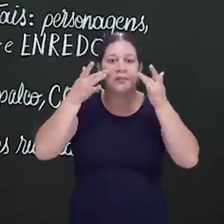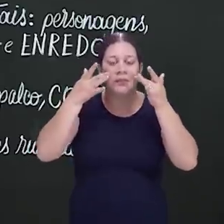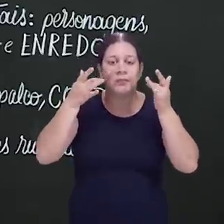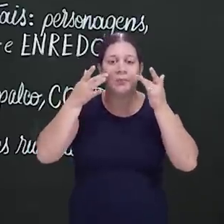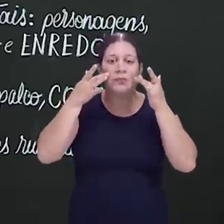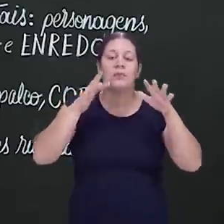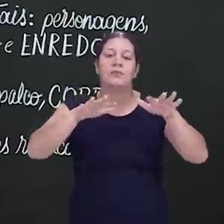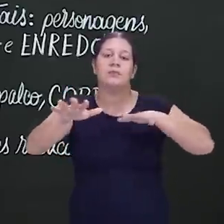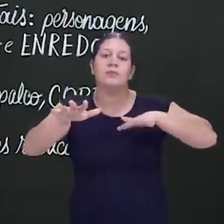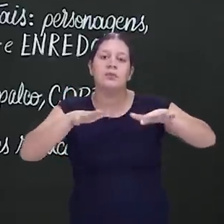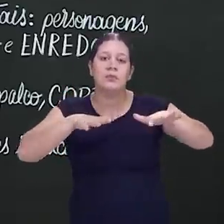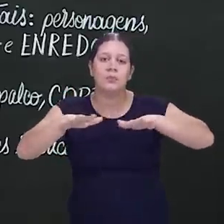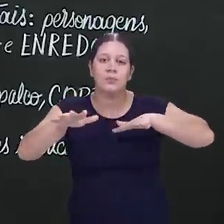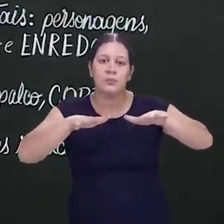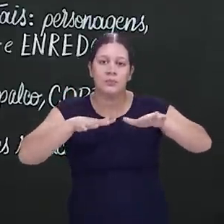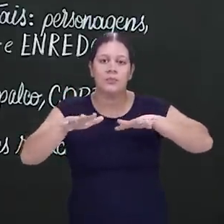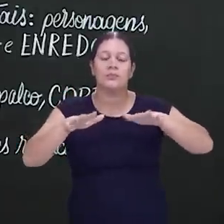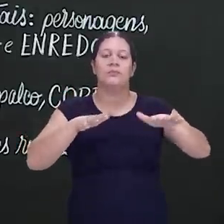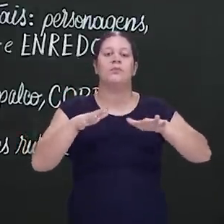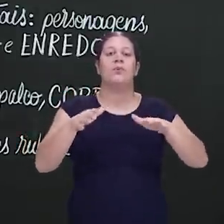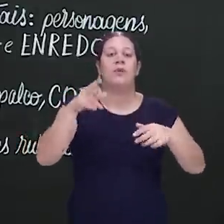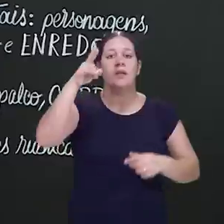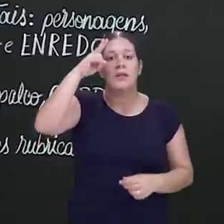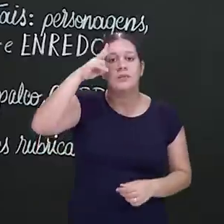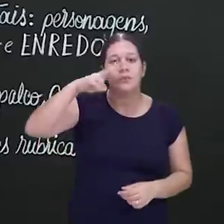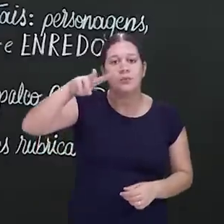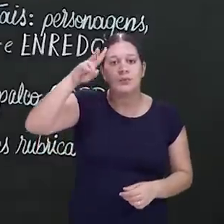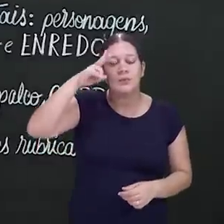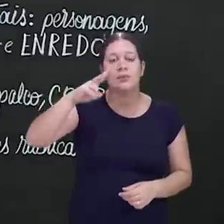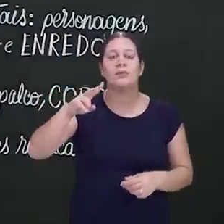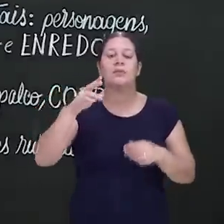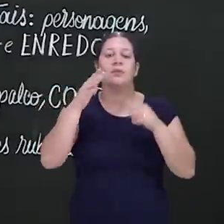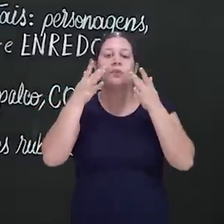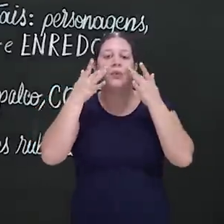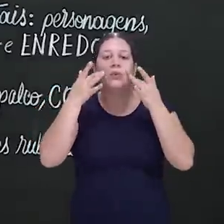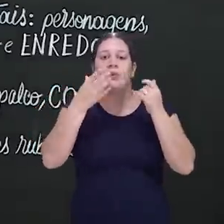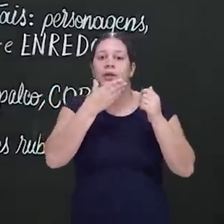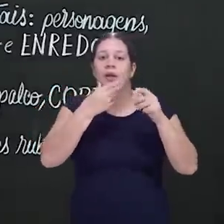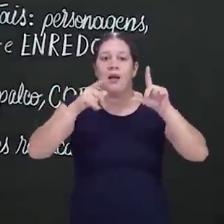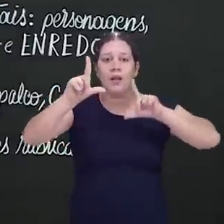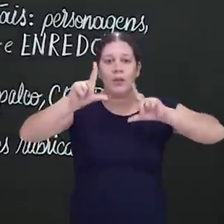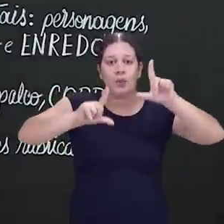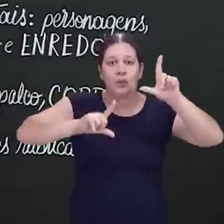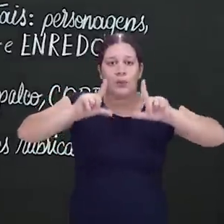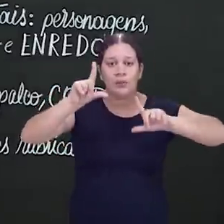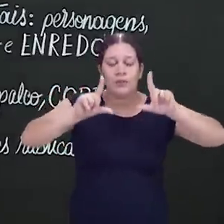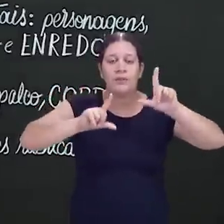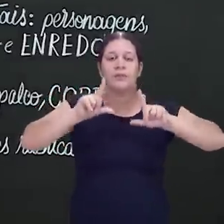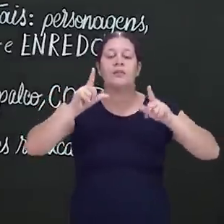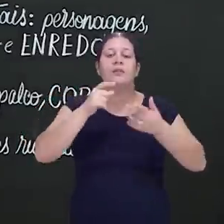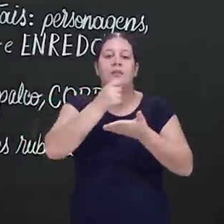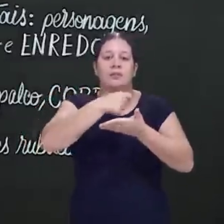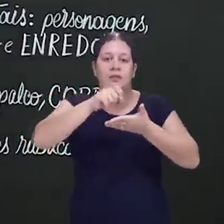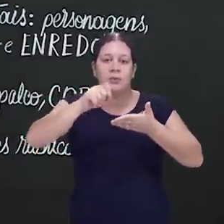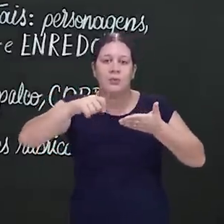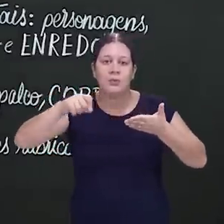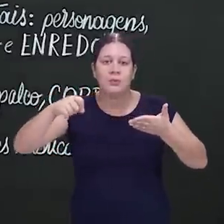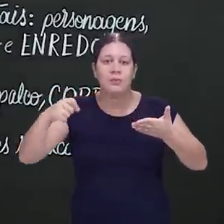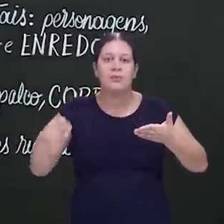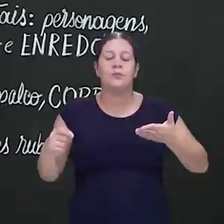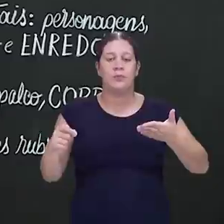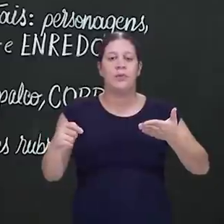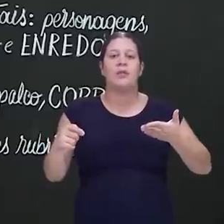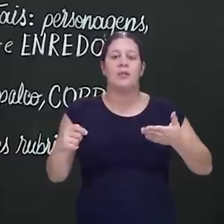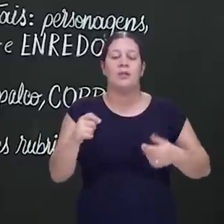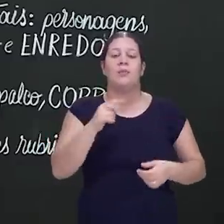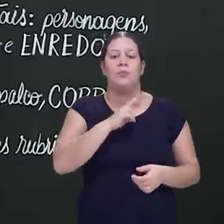drama, ação, encenação, narração, atores, espetáculo, porque o texto, depois de escrito, ele pode ser representado em